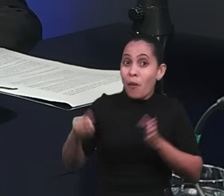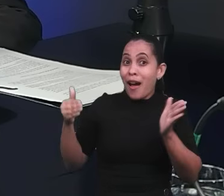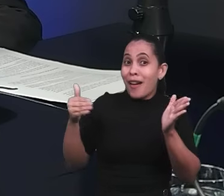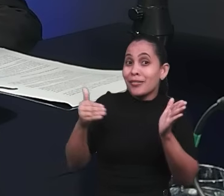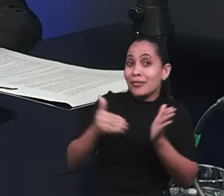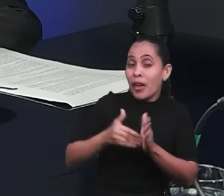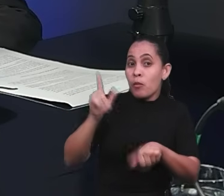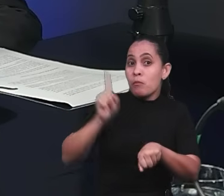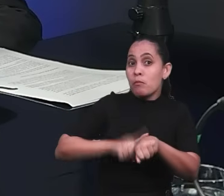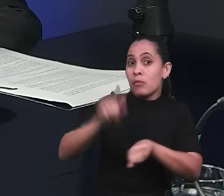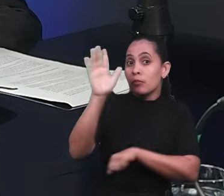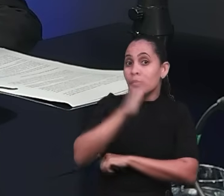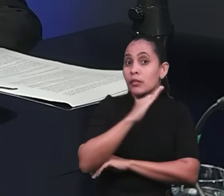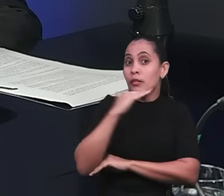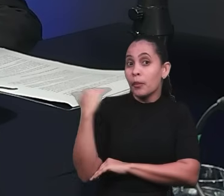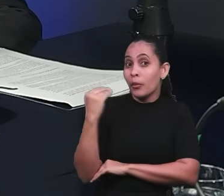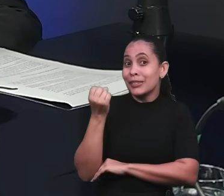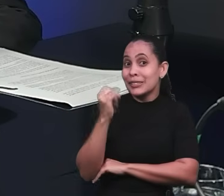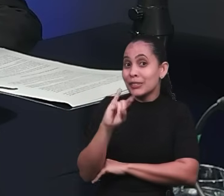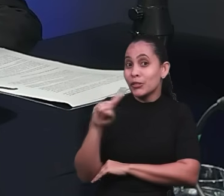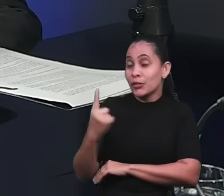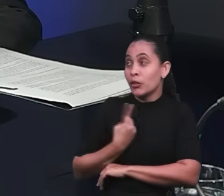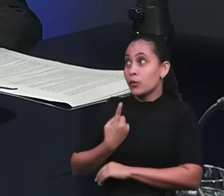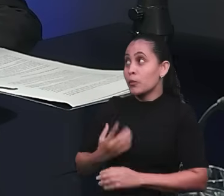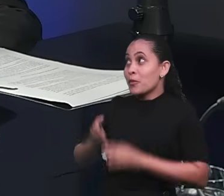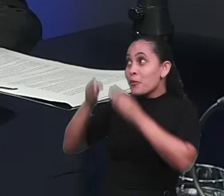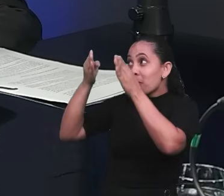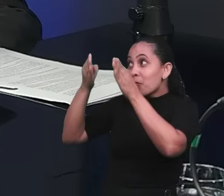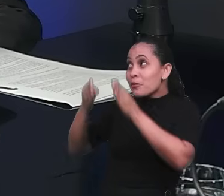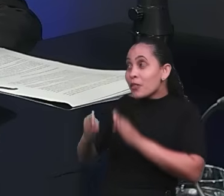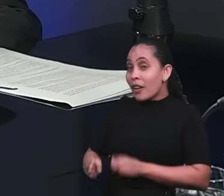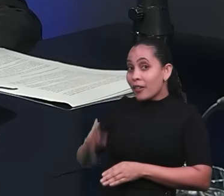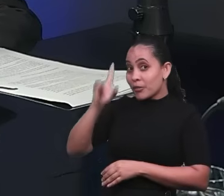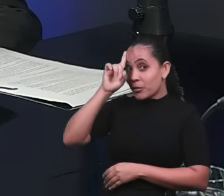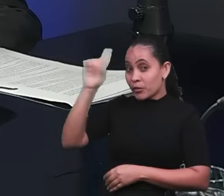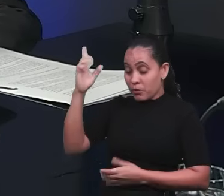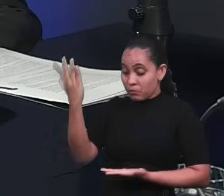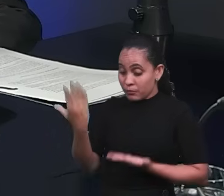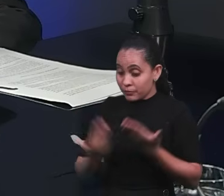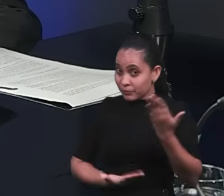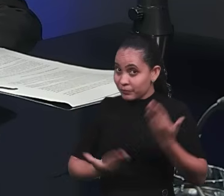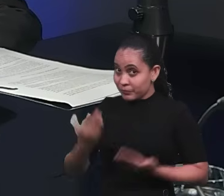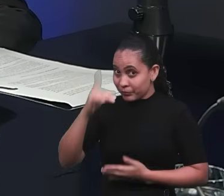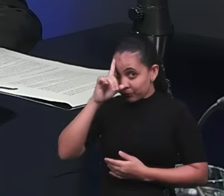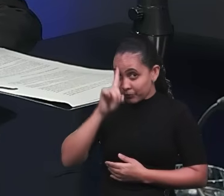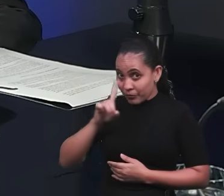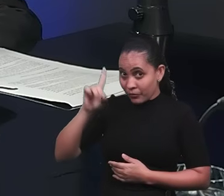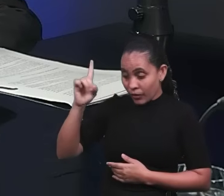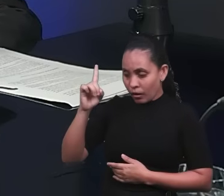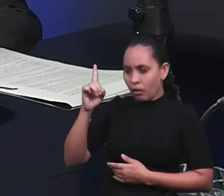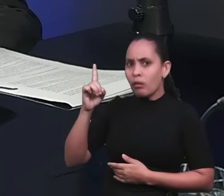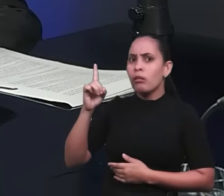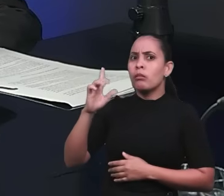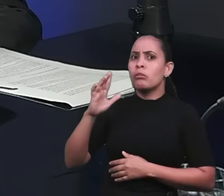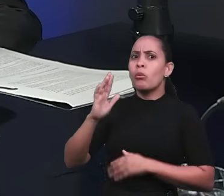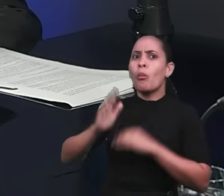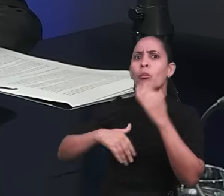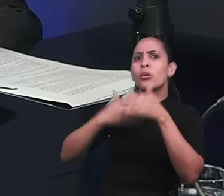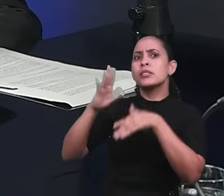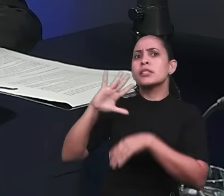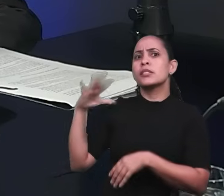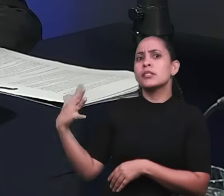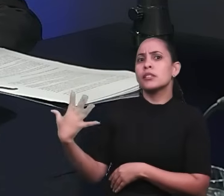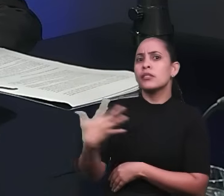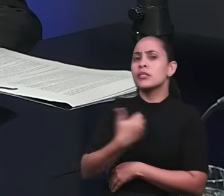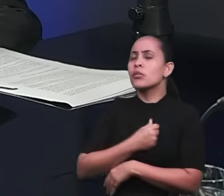quando nós somos fiéis ao chamado, servindo ao Senhor, né, o processo da salvação,